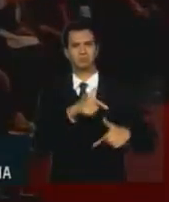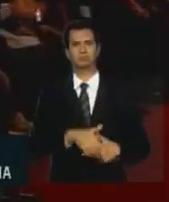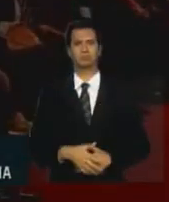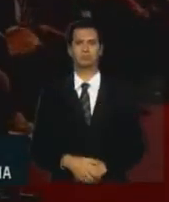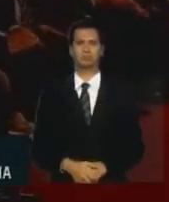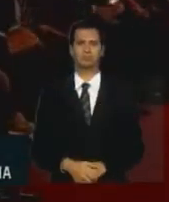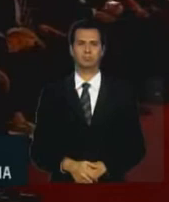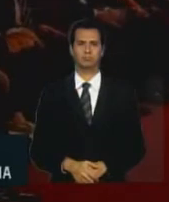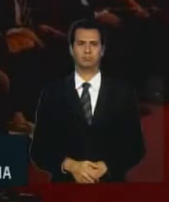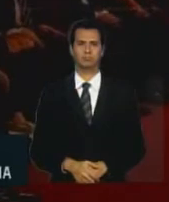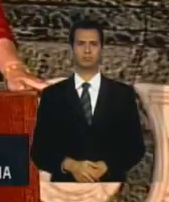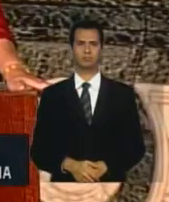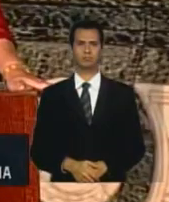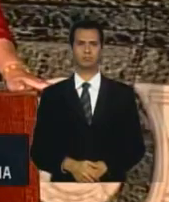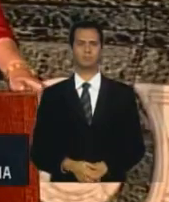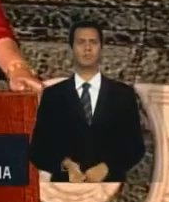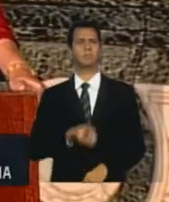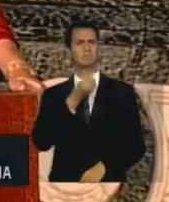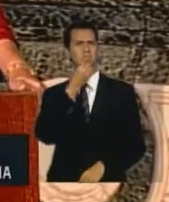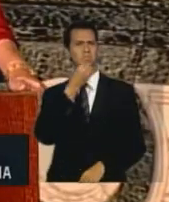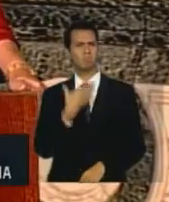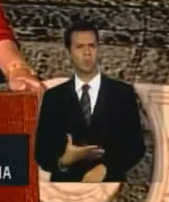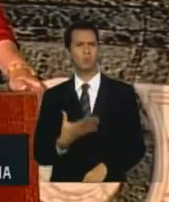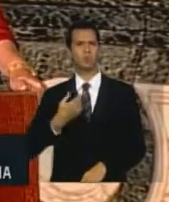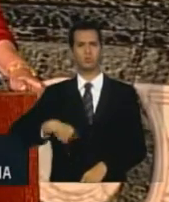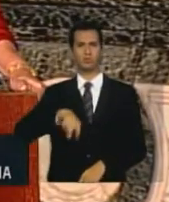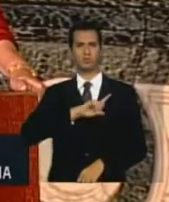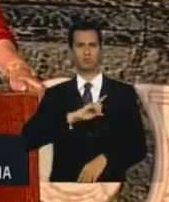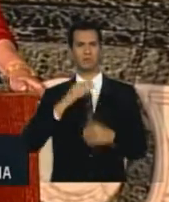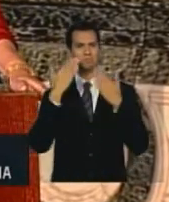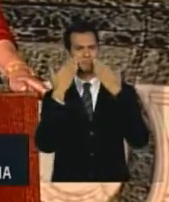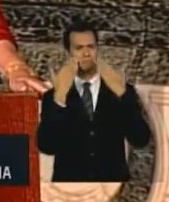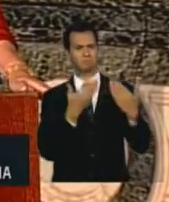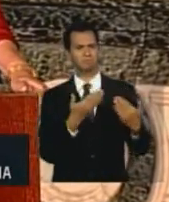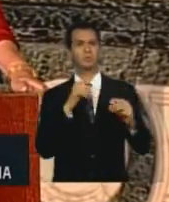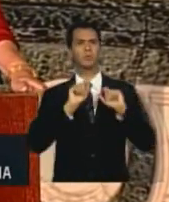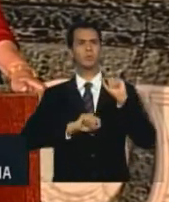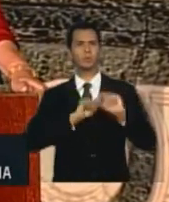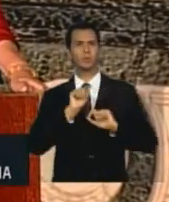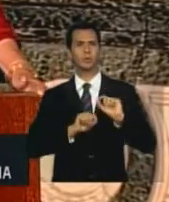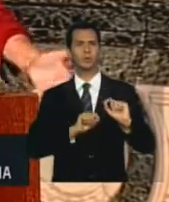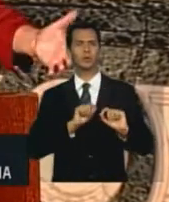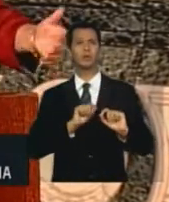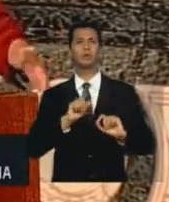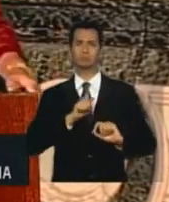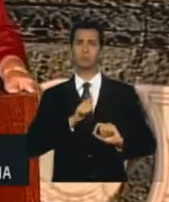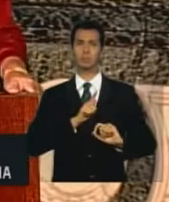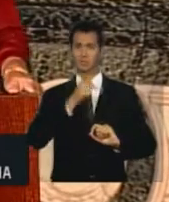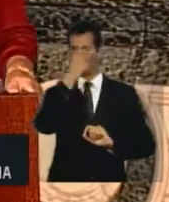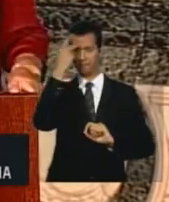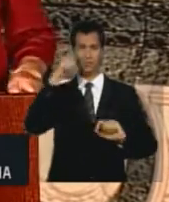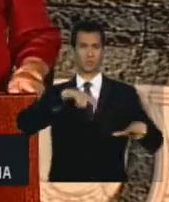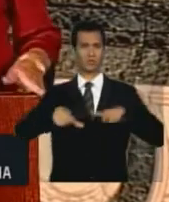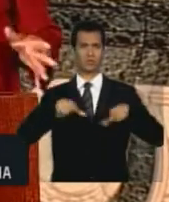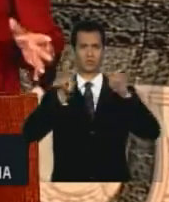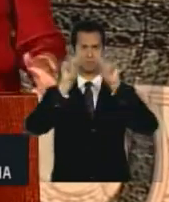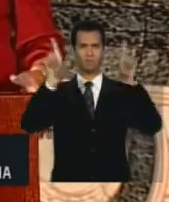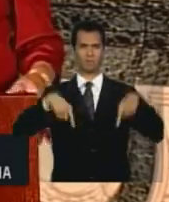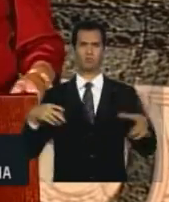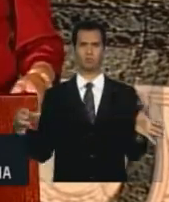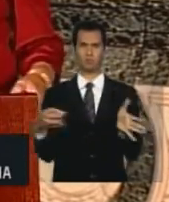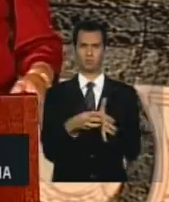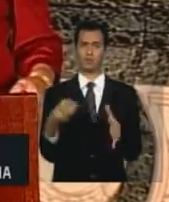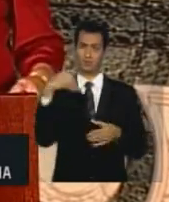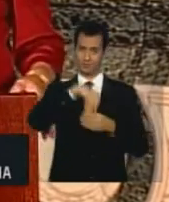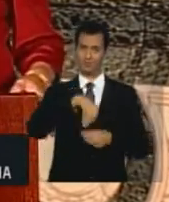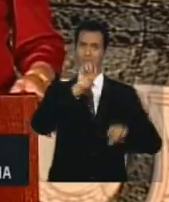É sempre bom quando a gente vê um funcionário de uma empresa ou um